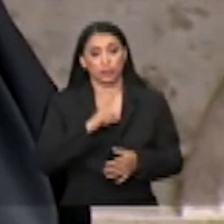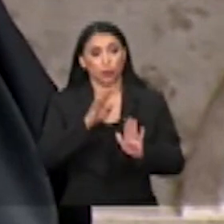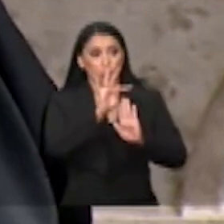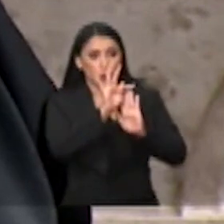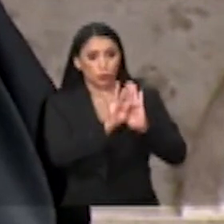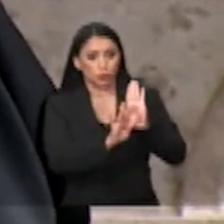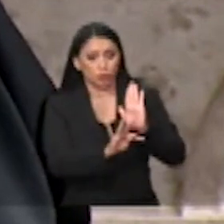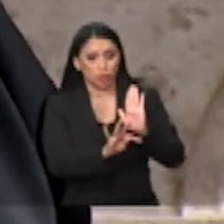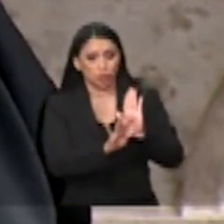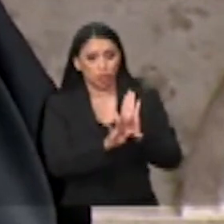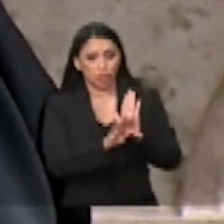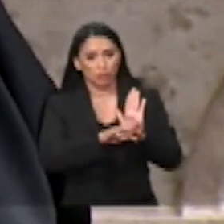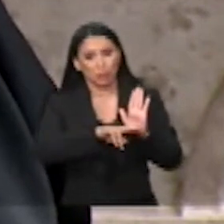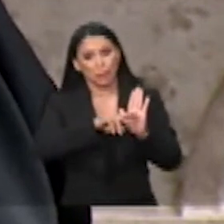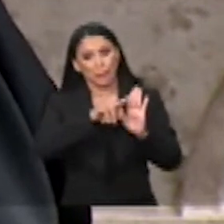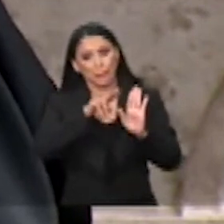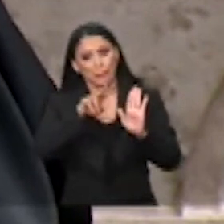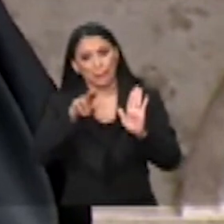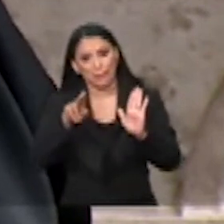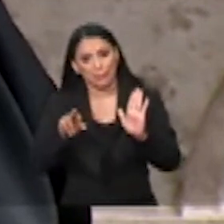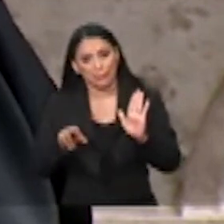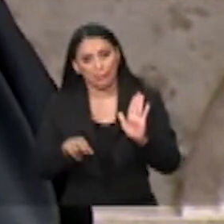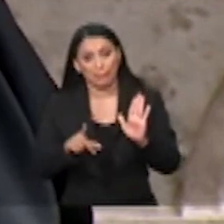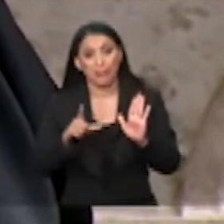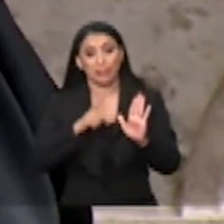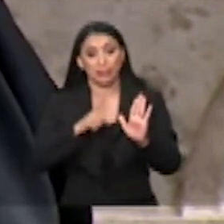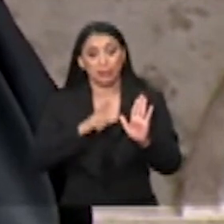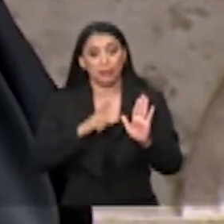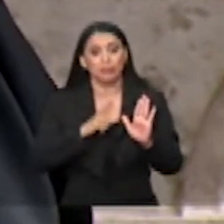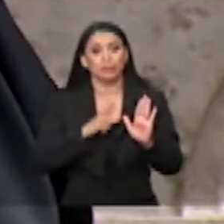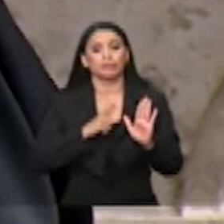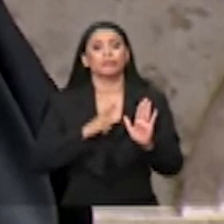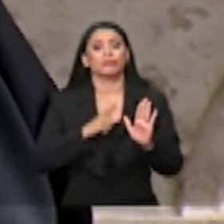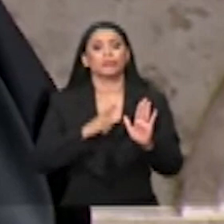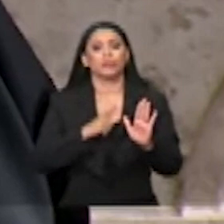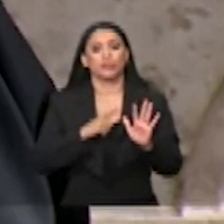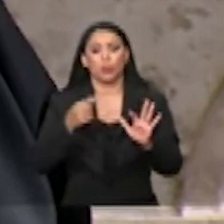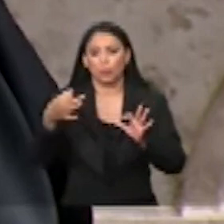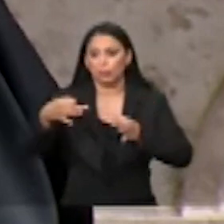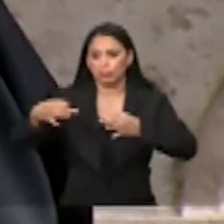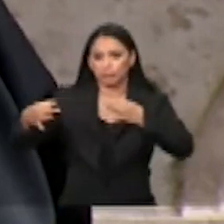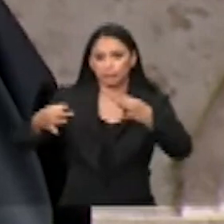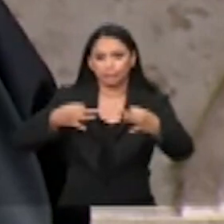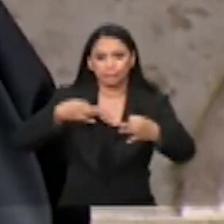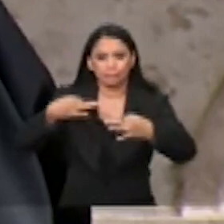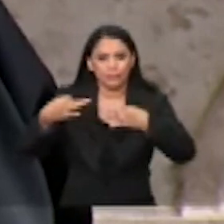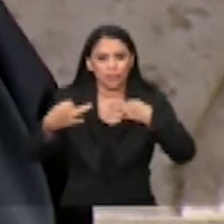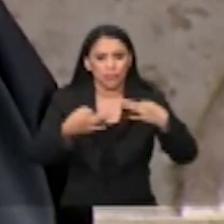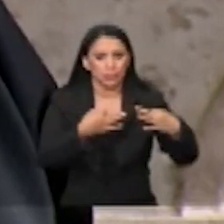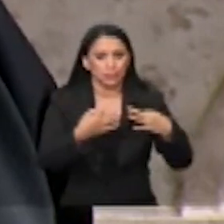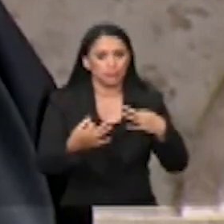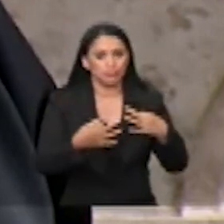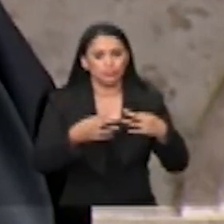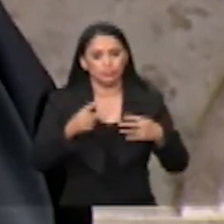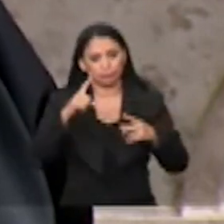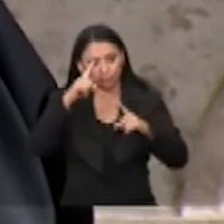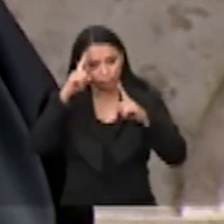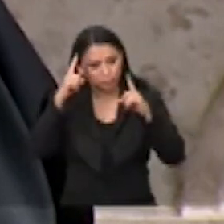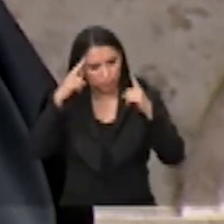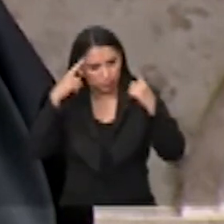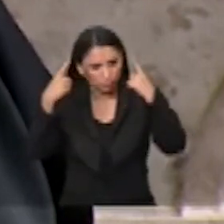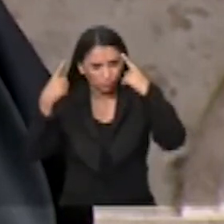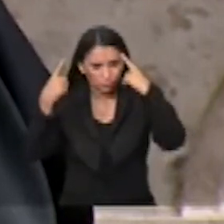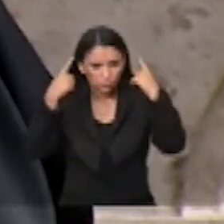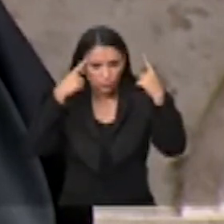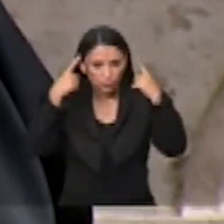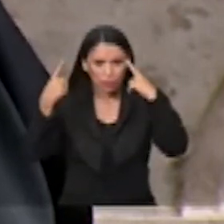texto plural, fruto da intensa troca de ideias entre as forças sociais e políticas,